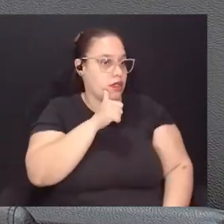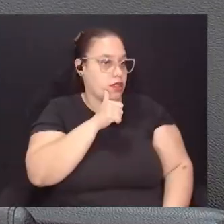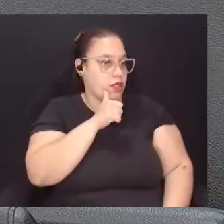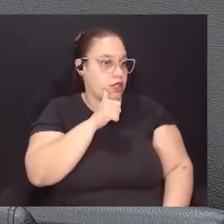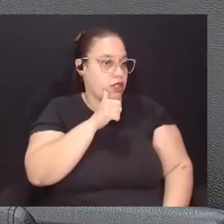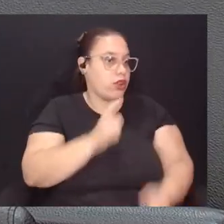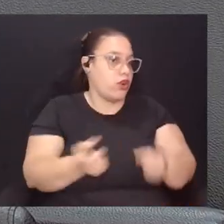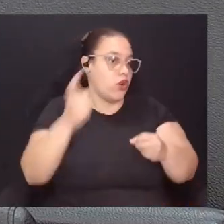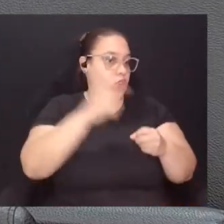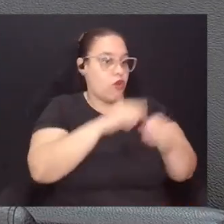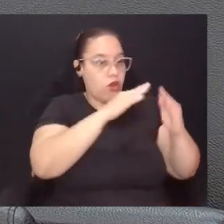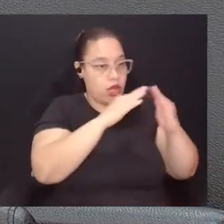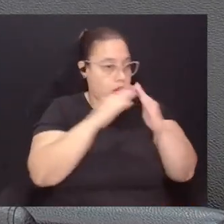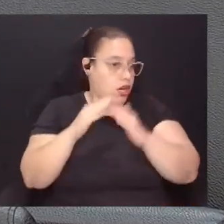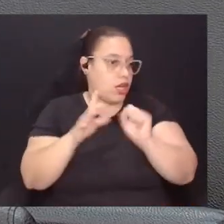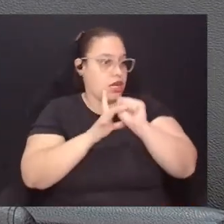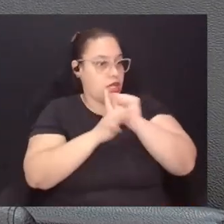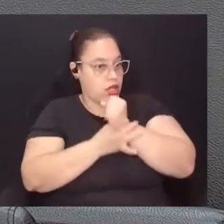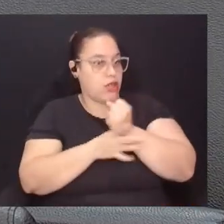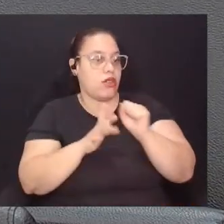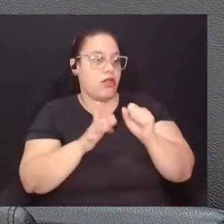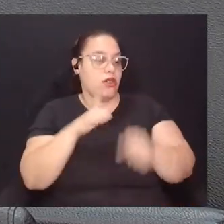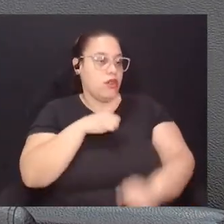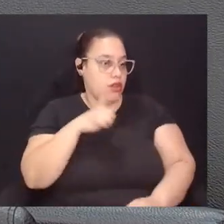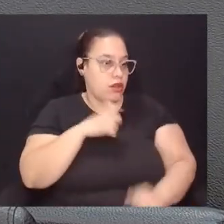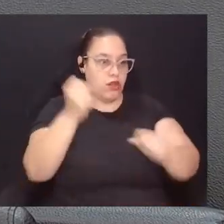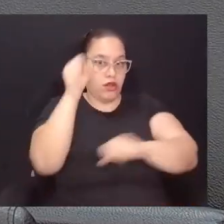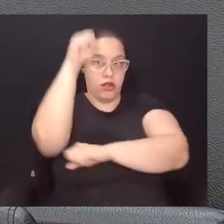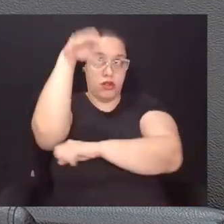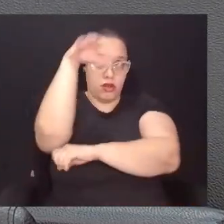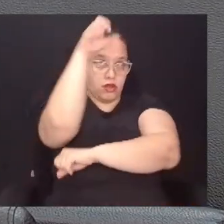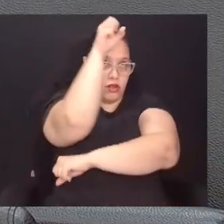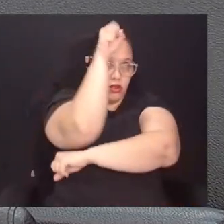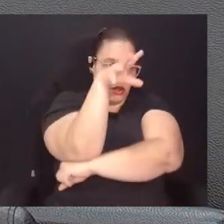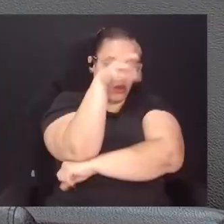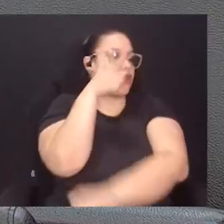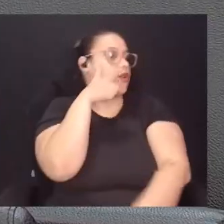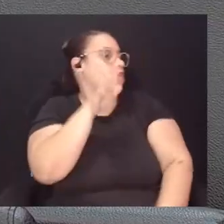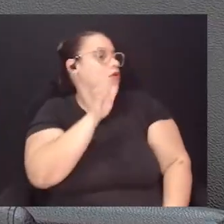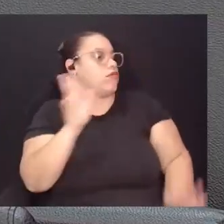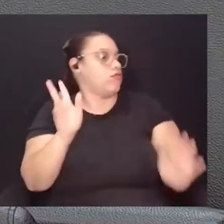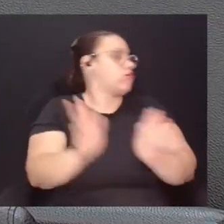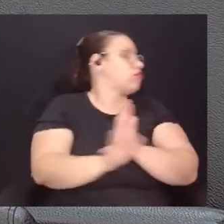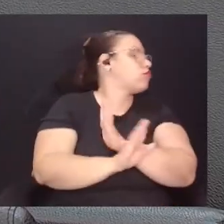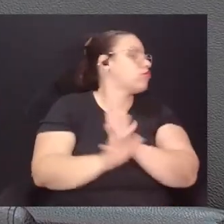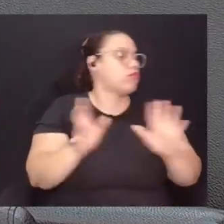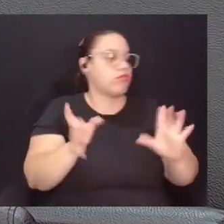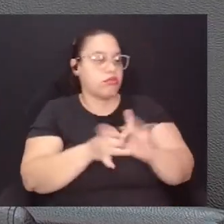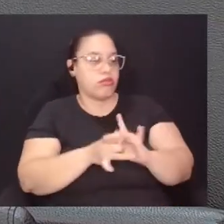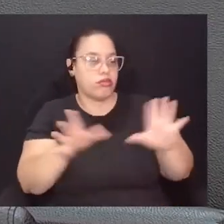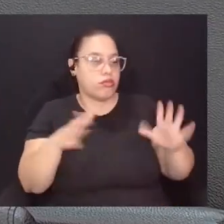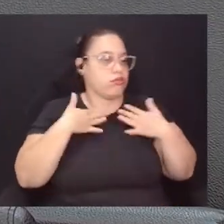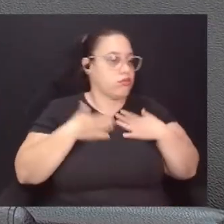conseguirem retornar em segurança para suas casas, né, vai garantir que vai ter uma maior iluminação naquele local, que elas consigam circular com mais liberdade,